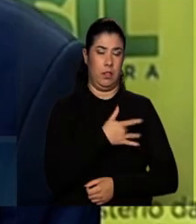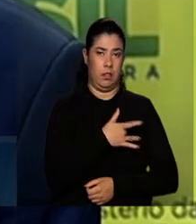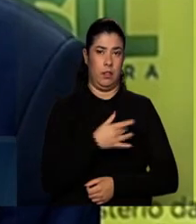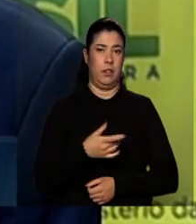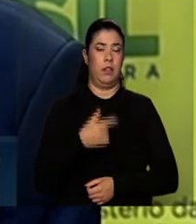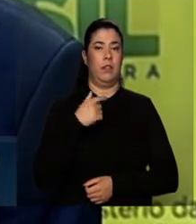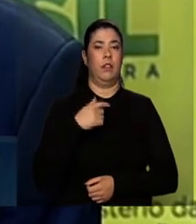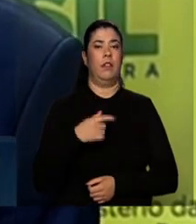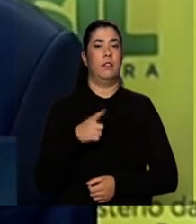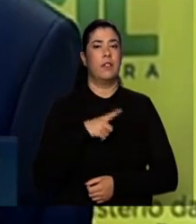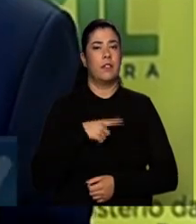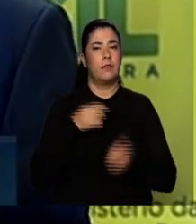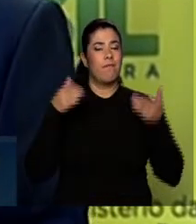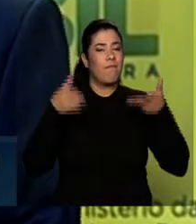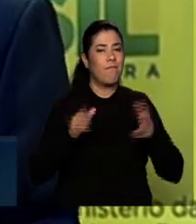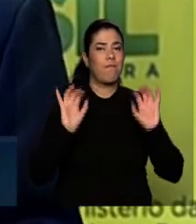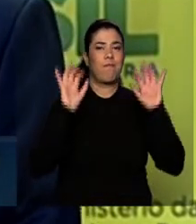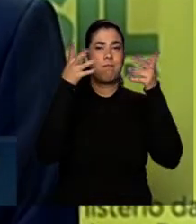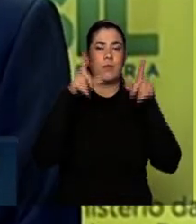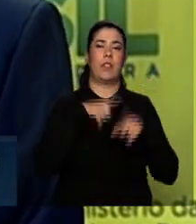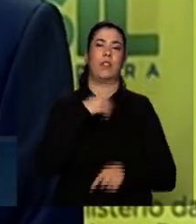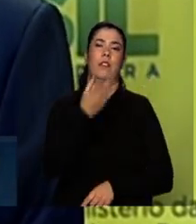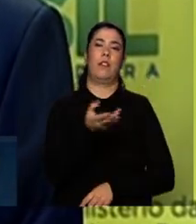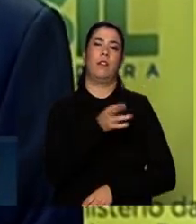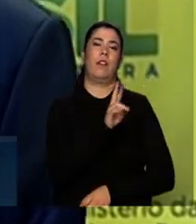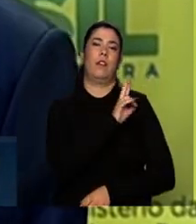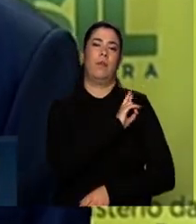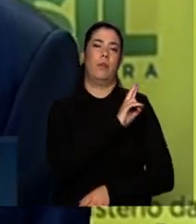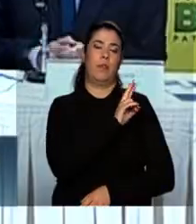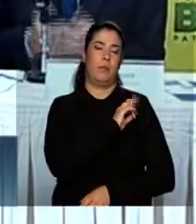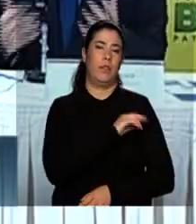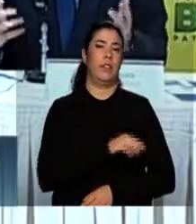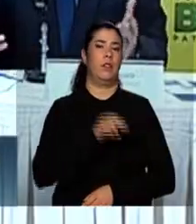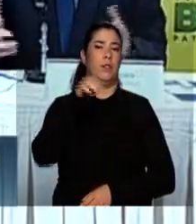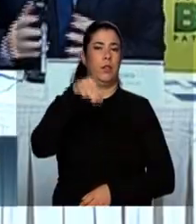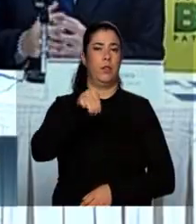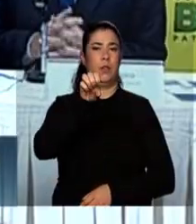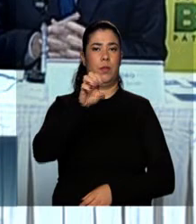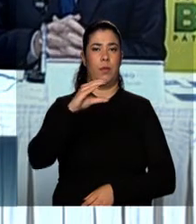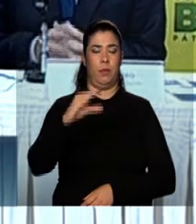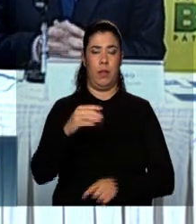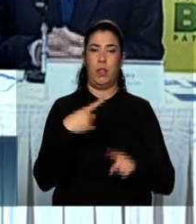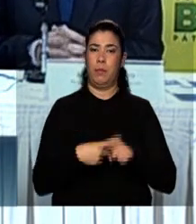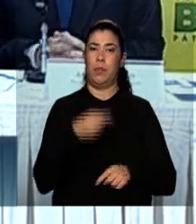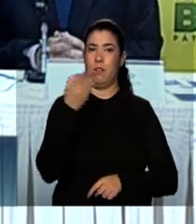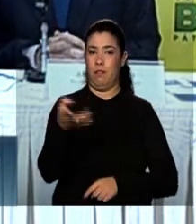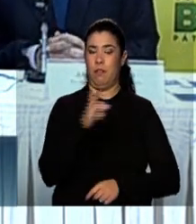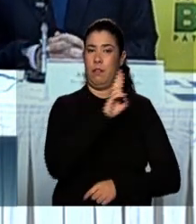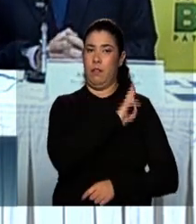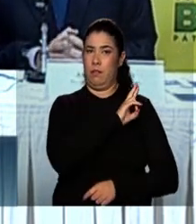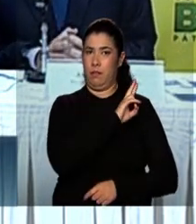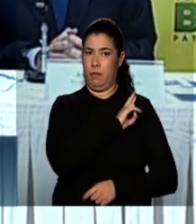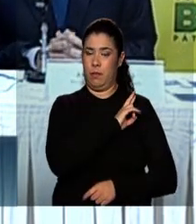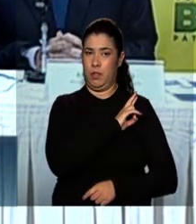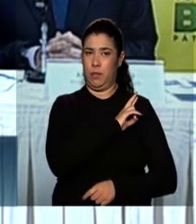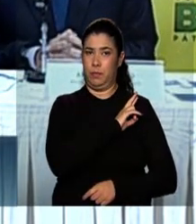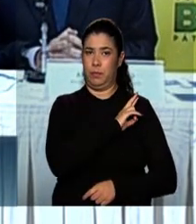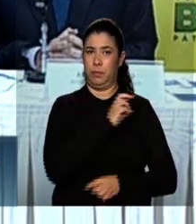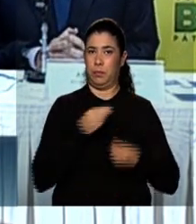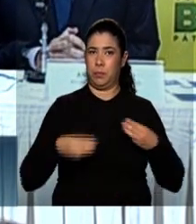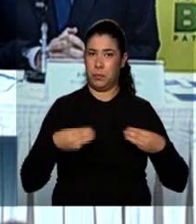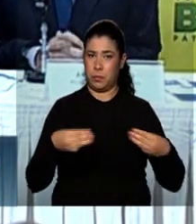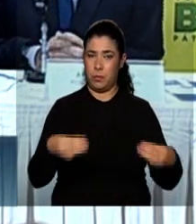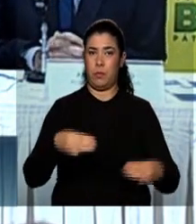participando deste ato, como eu disse, sob responsabilidade do Ministério da Educação, porque é do Ministério da Educação, né,